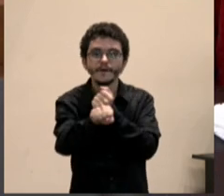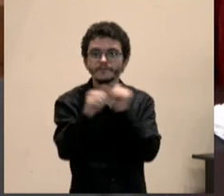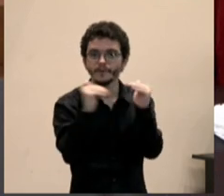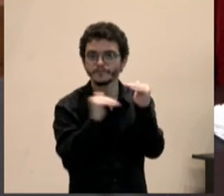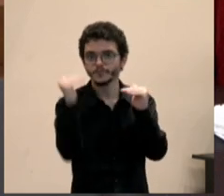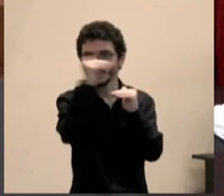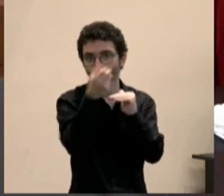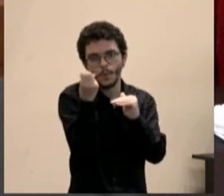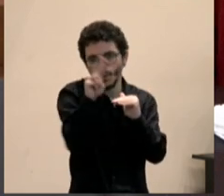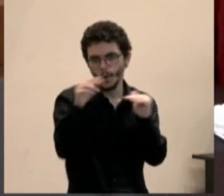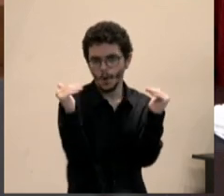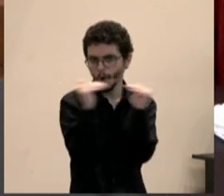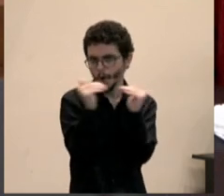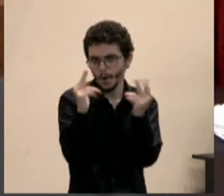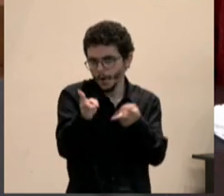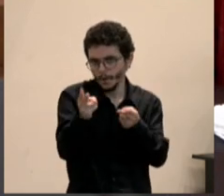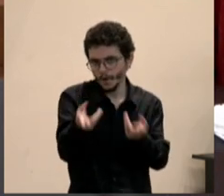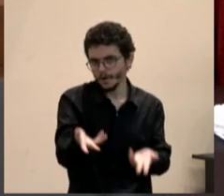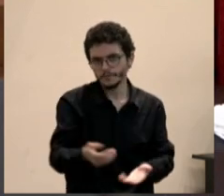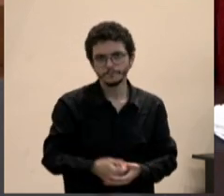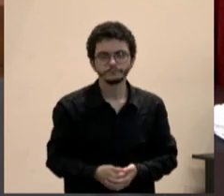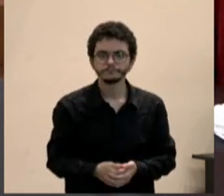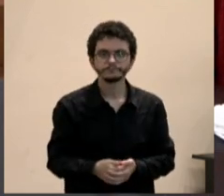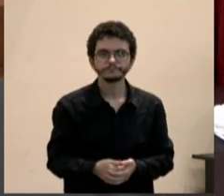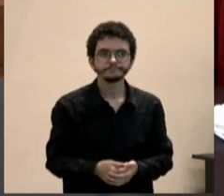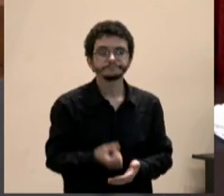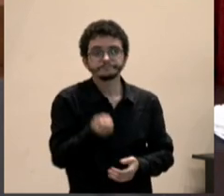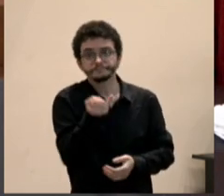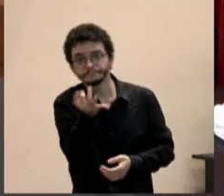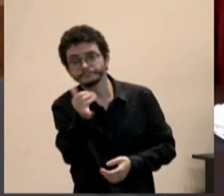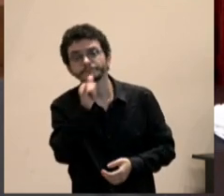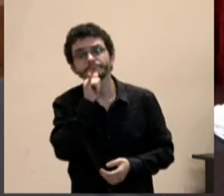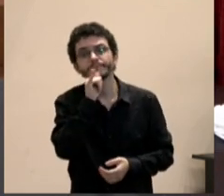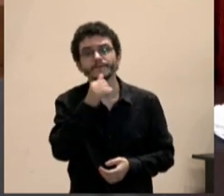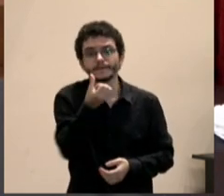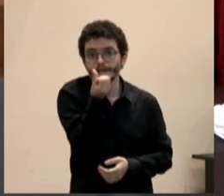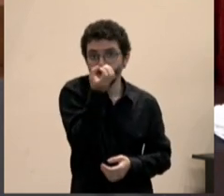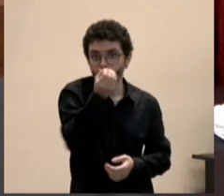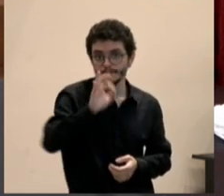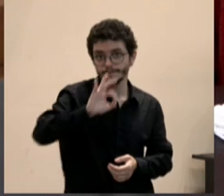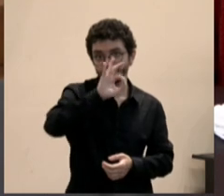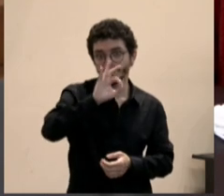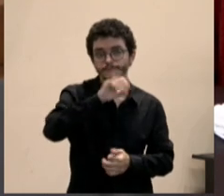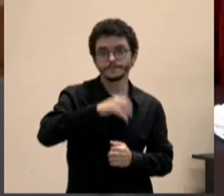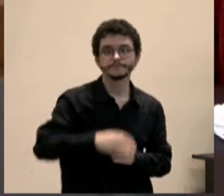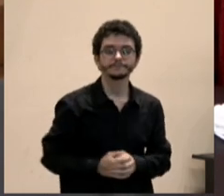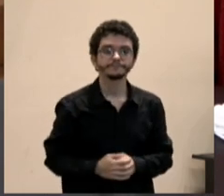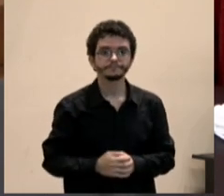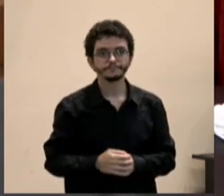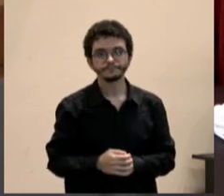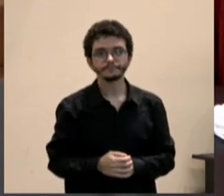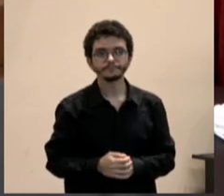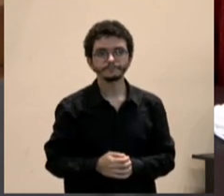superior ou a mesma formação do trabalhador. Em alguns casos, 60%.